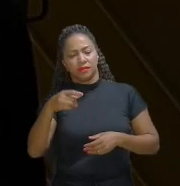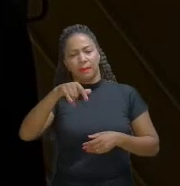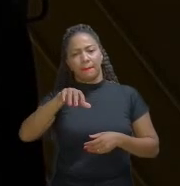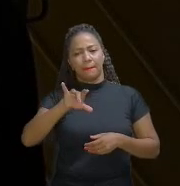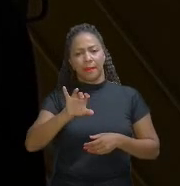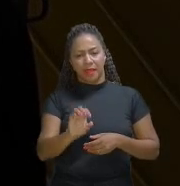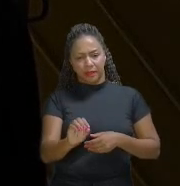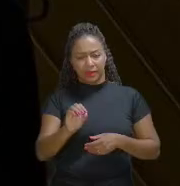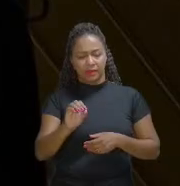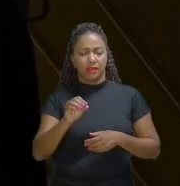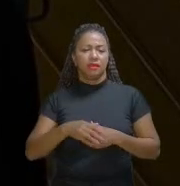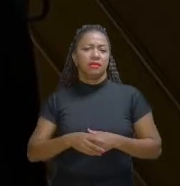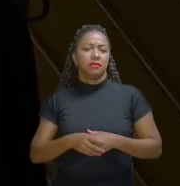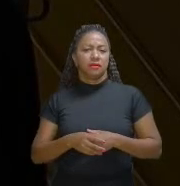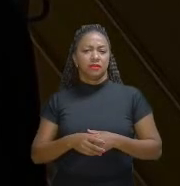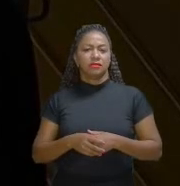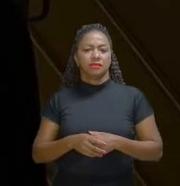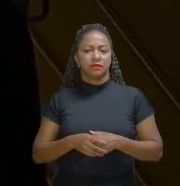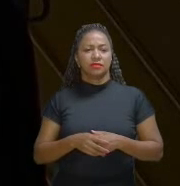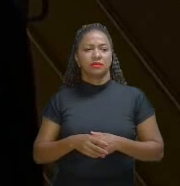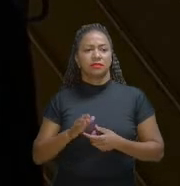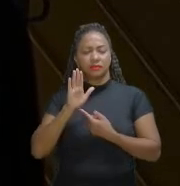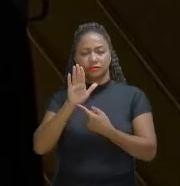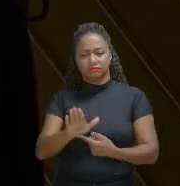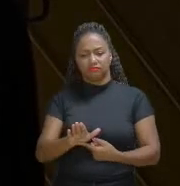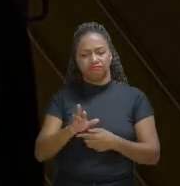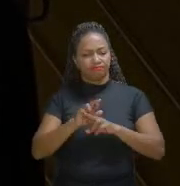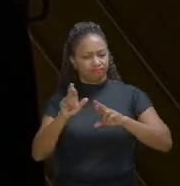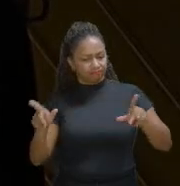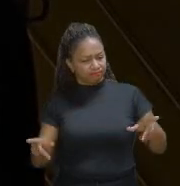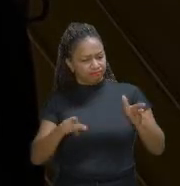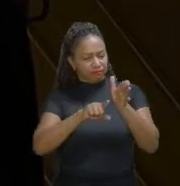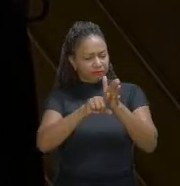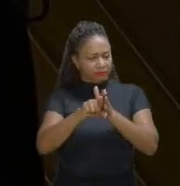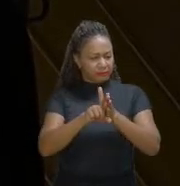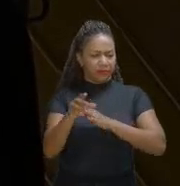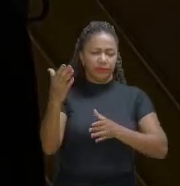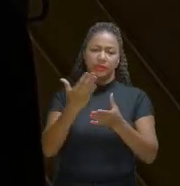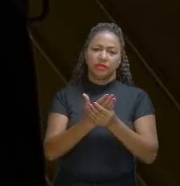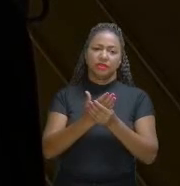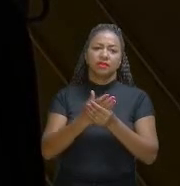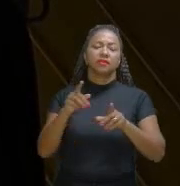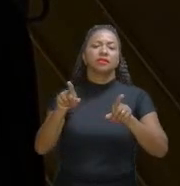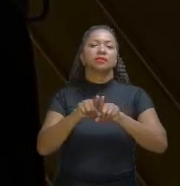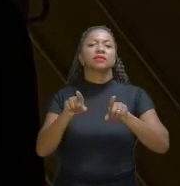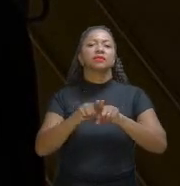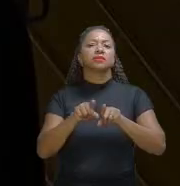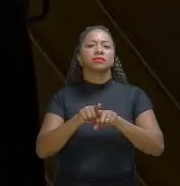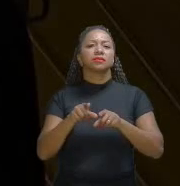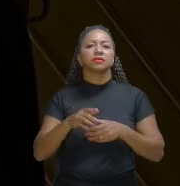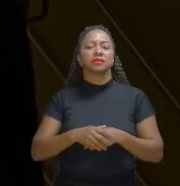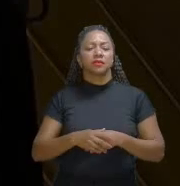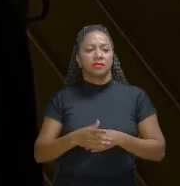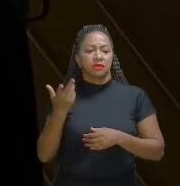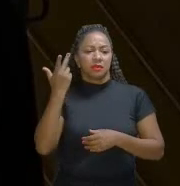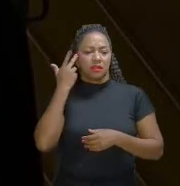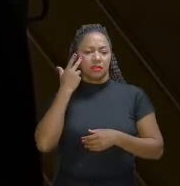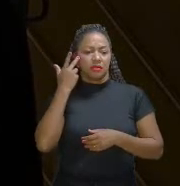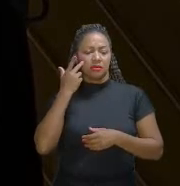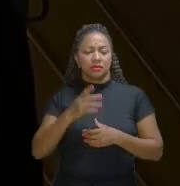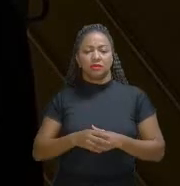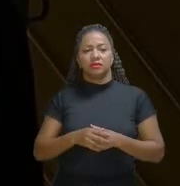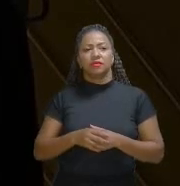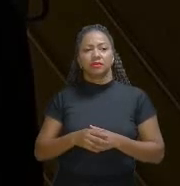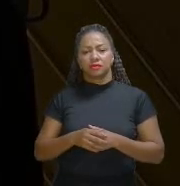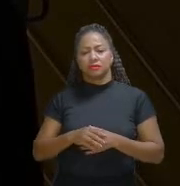tratar de hipótese cuja moldura fática se revela distinta daquela examinada nos autos, além de se tratar de precedente de natureza persuasiva